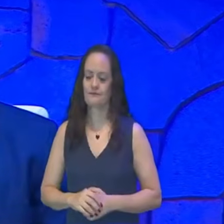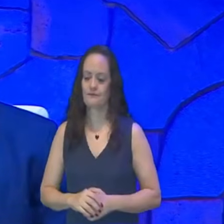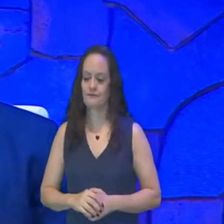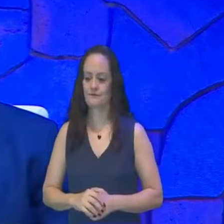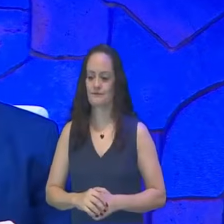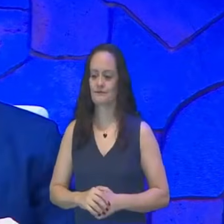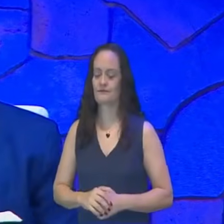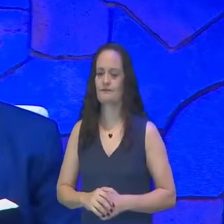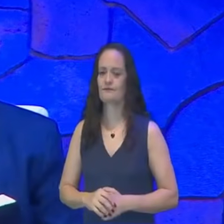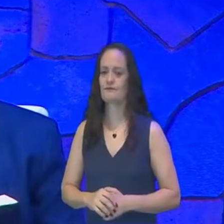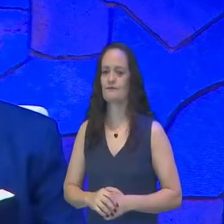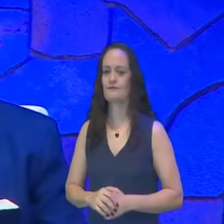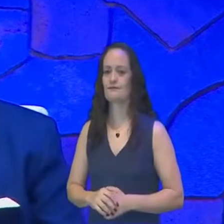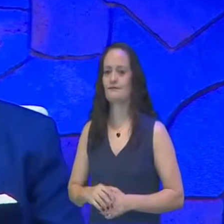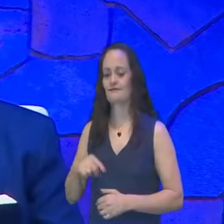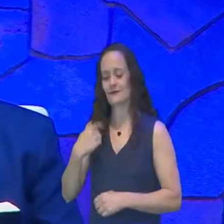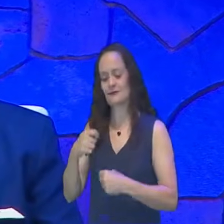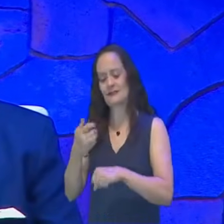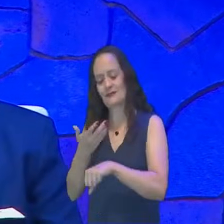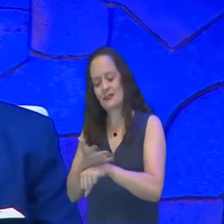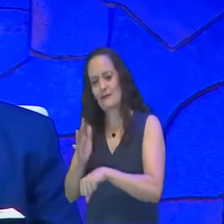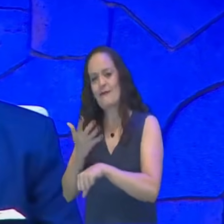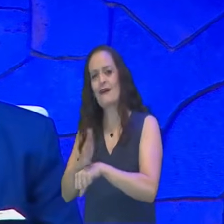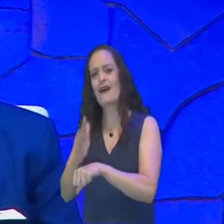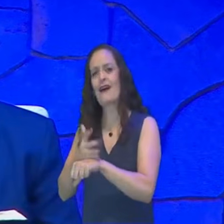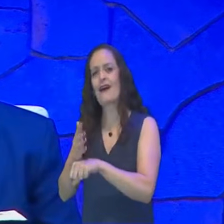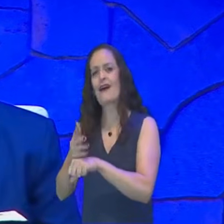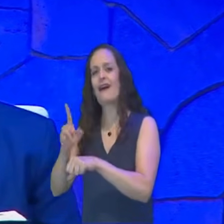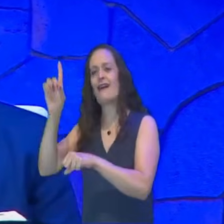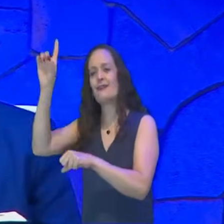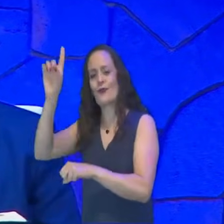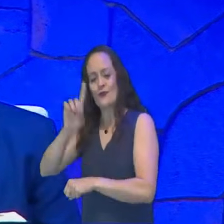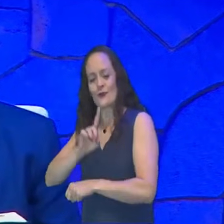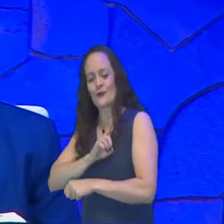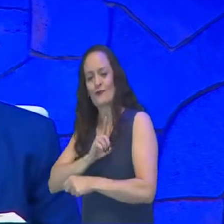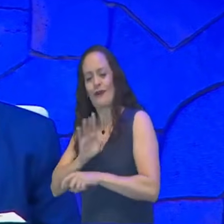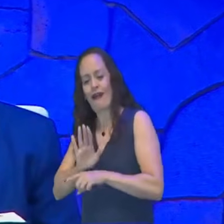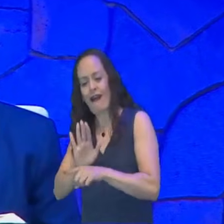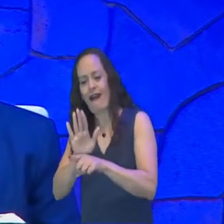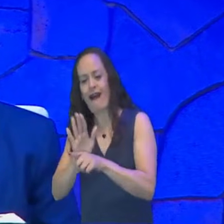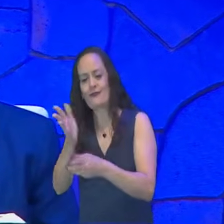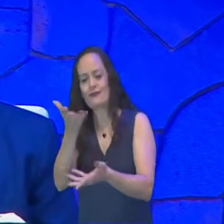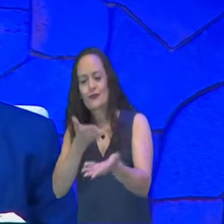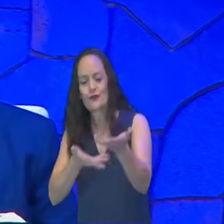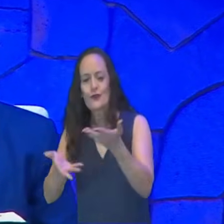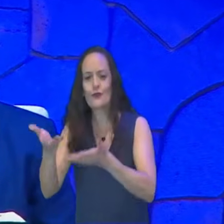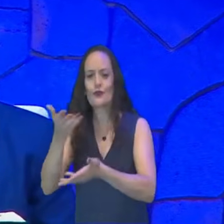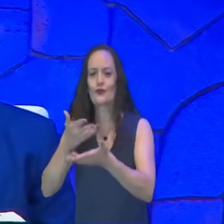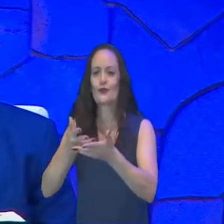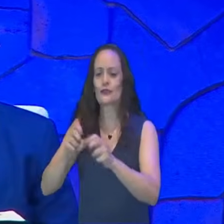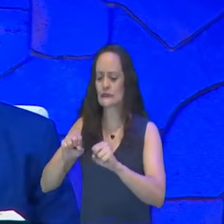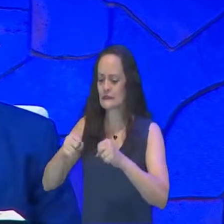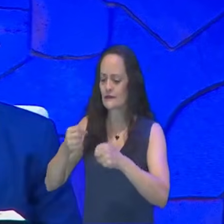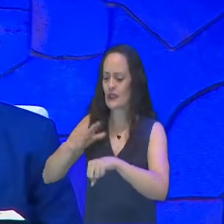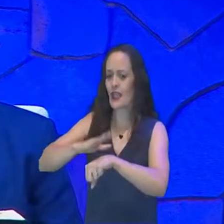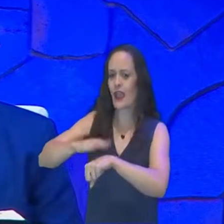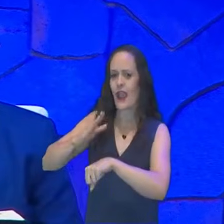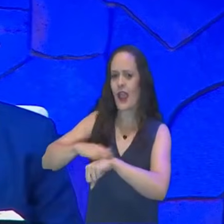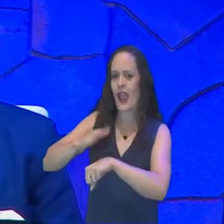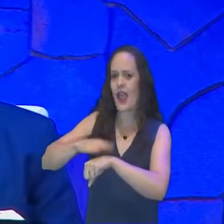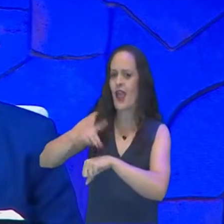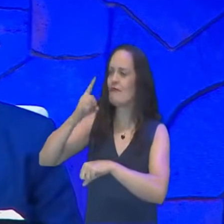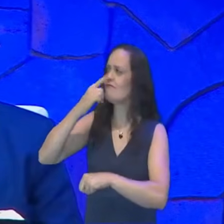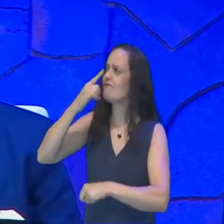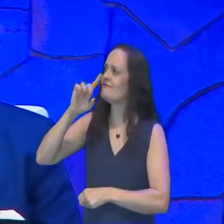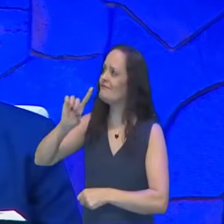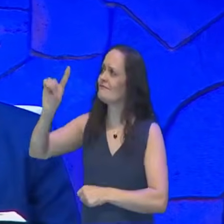Praticando a generosidade intencional, abre mão de recursos e tempo para